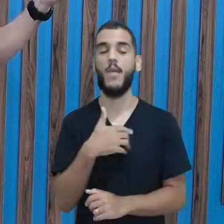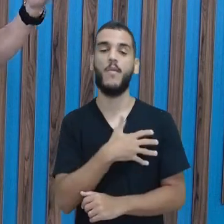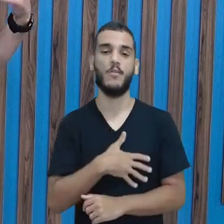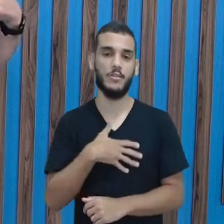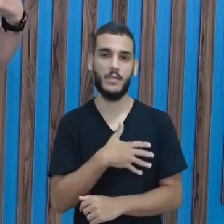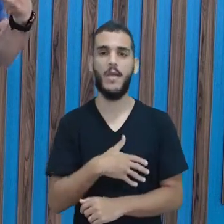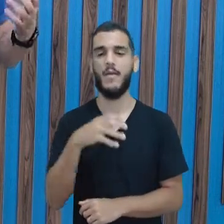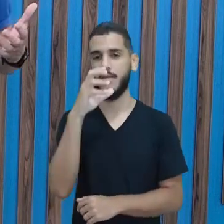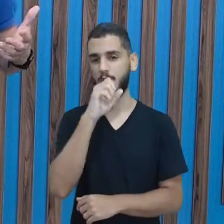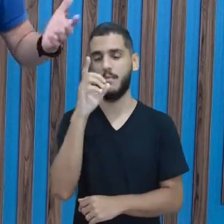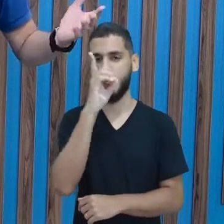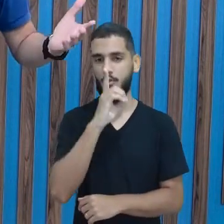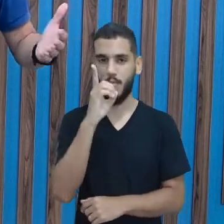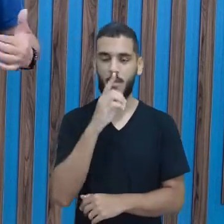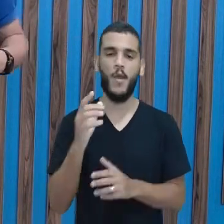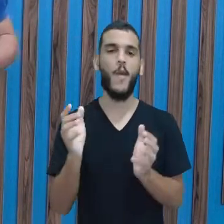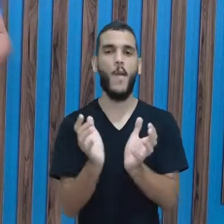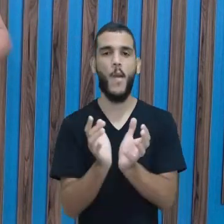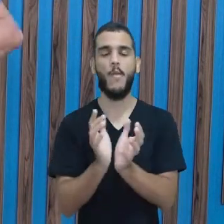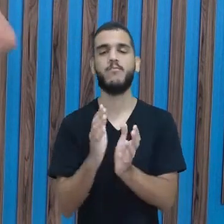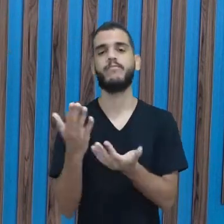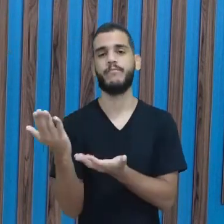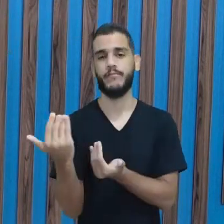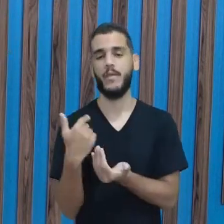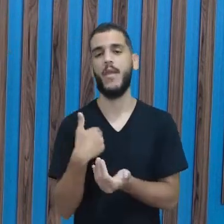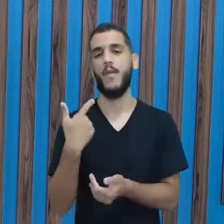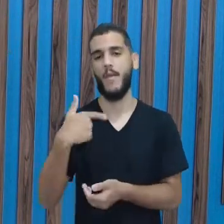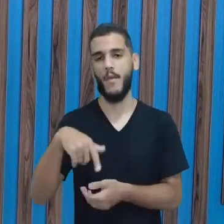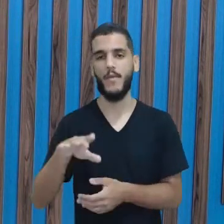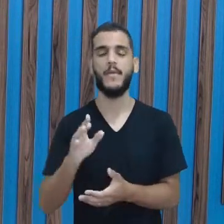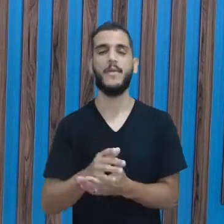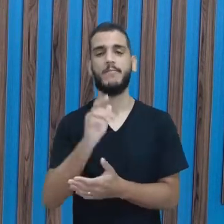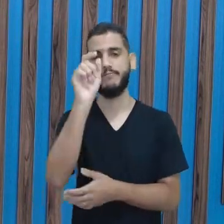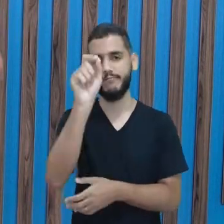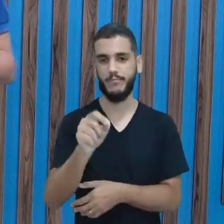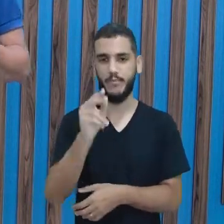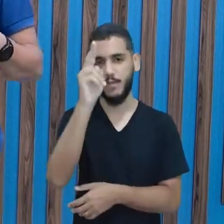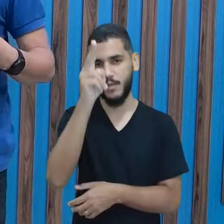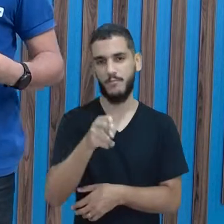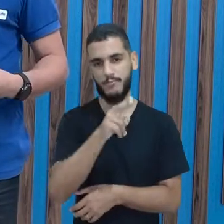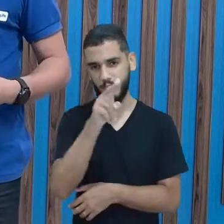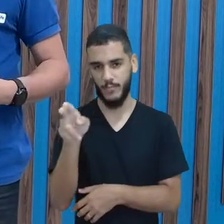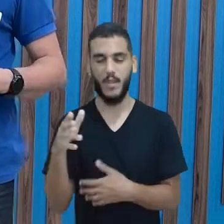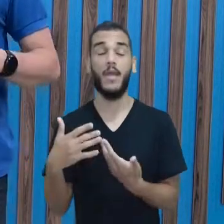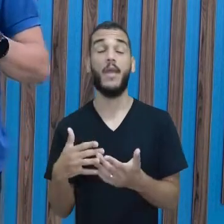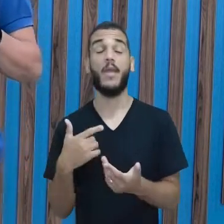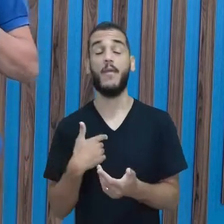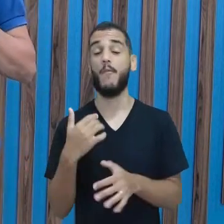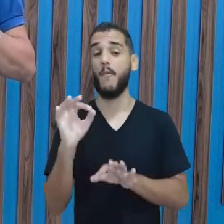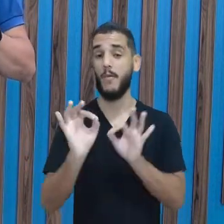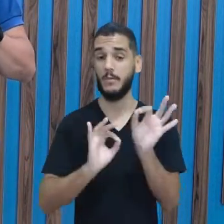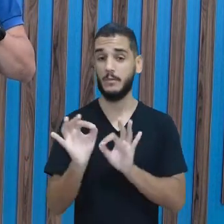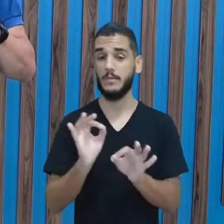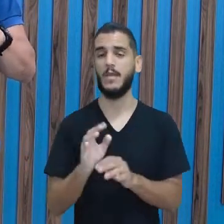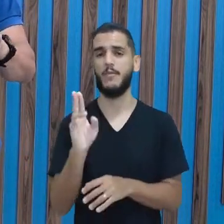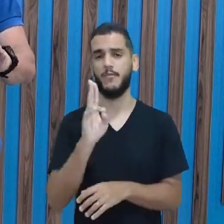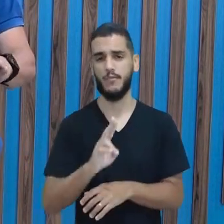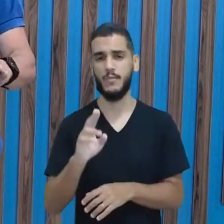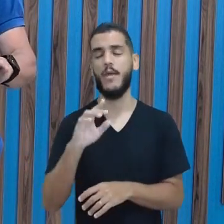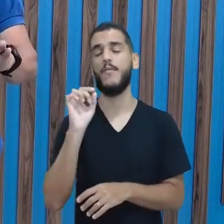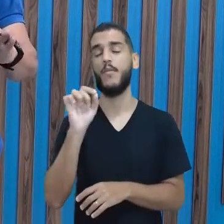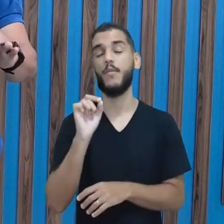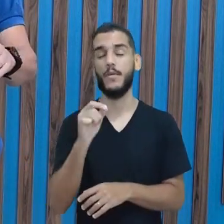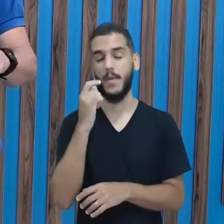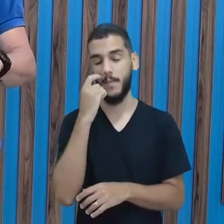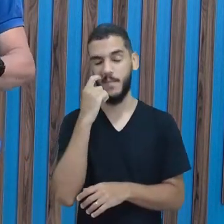sábado e domingo, ia para missa, né, grupo jovem, né? E eu ia para missa, ia para o encontro de grupo jovem, aí arrumado, né, com sapato, eu passava lá de manhã